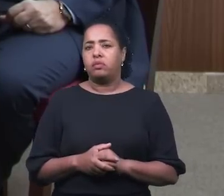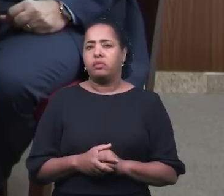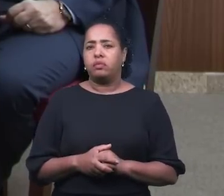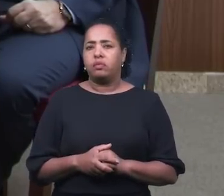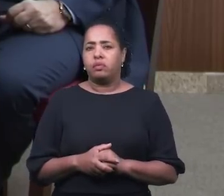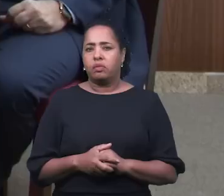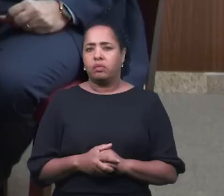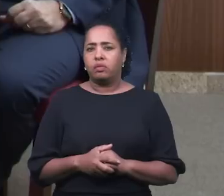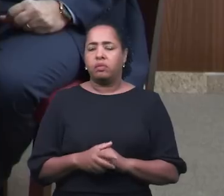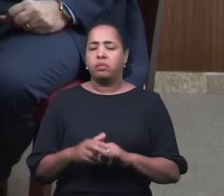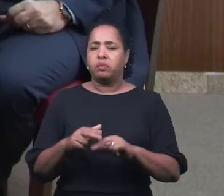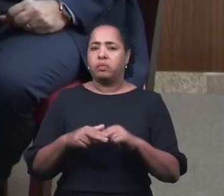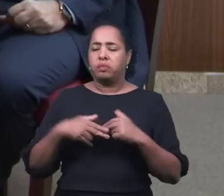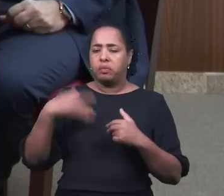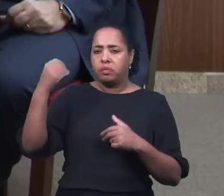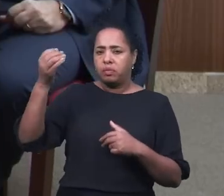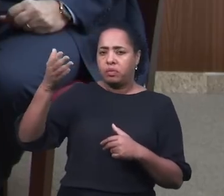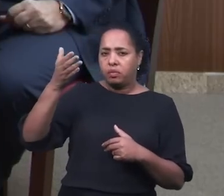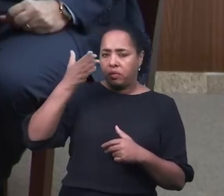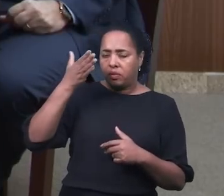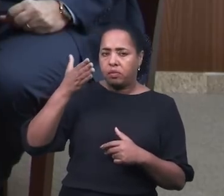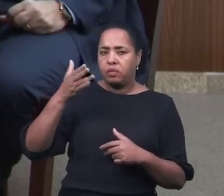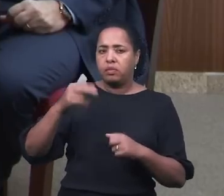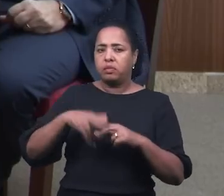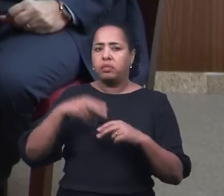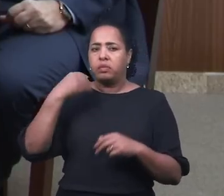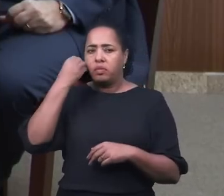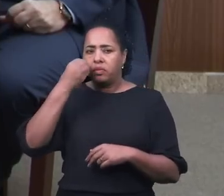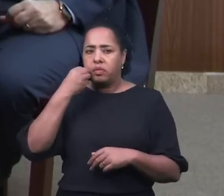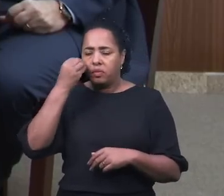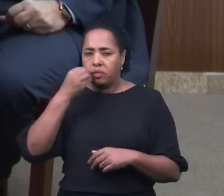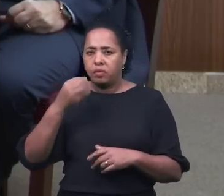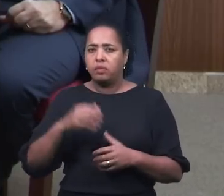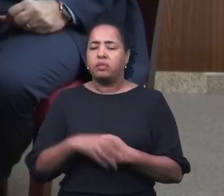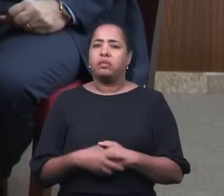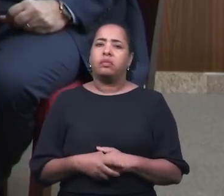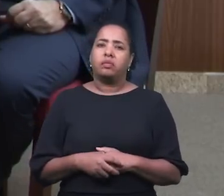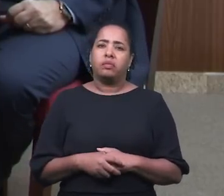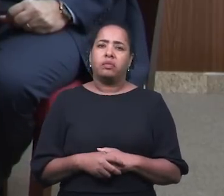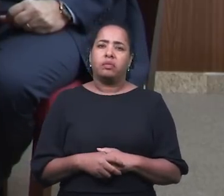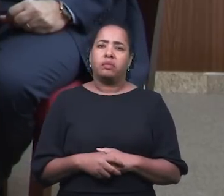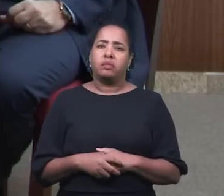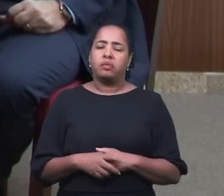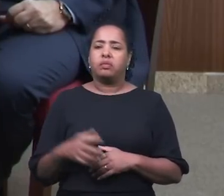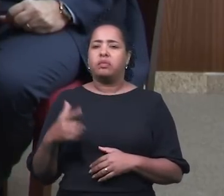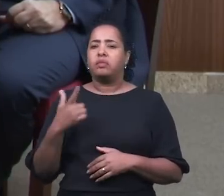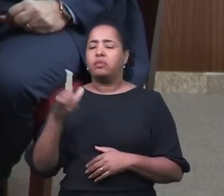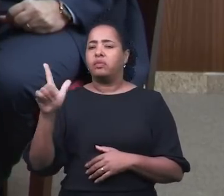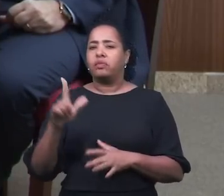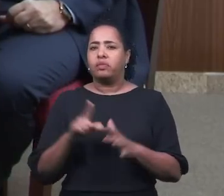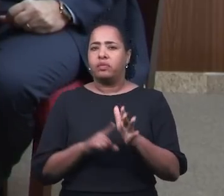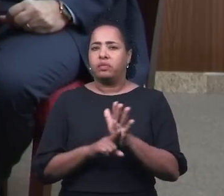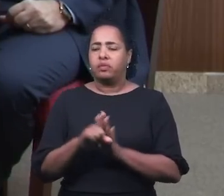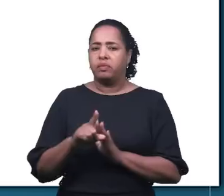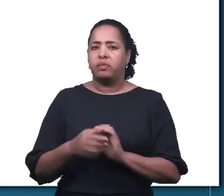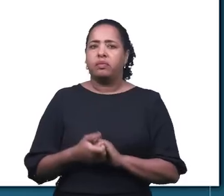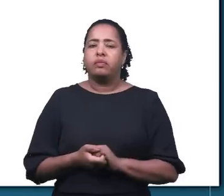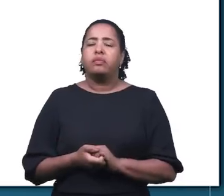por isso, por esse alcance e por essa experiência maravilhosa. Vamos à nossa próxima pergunta,